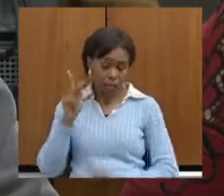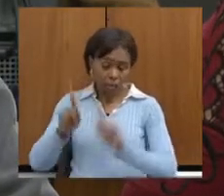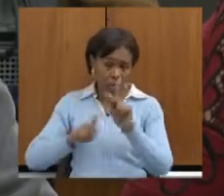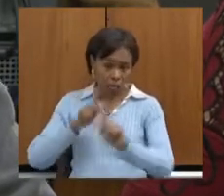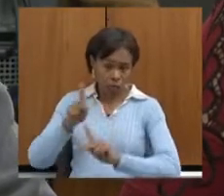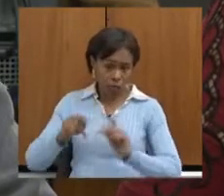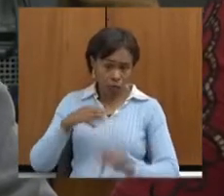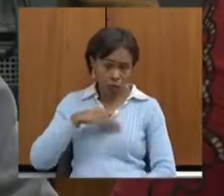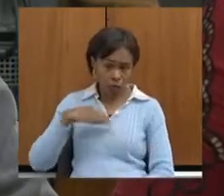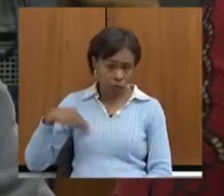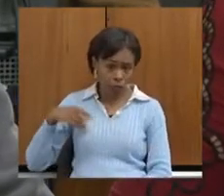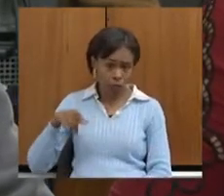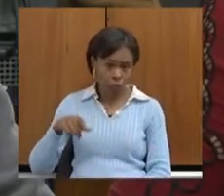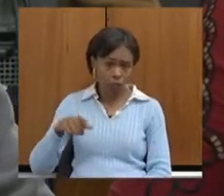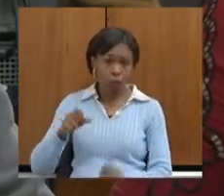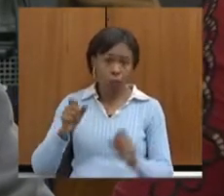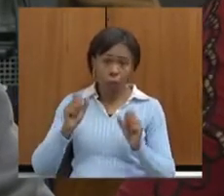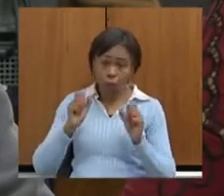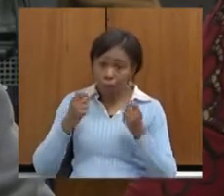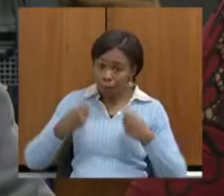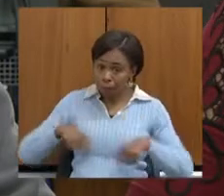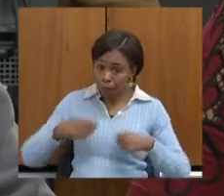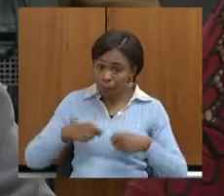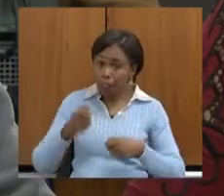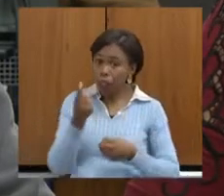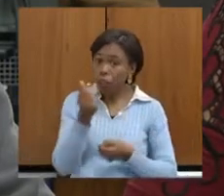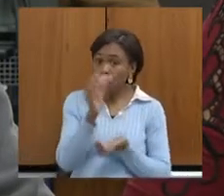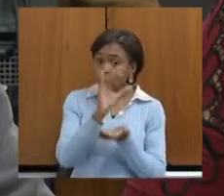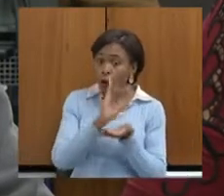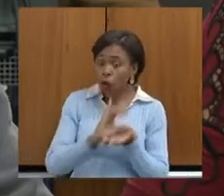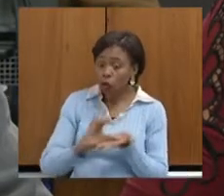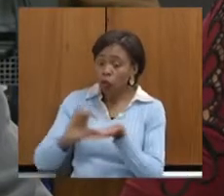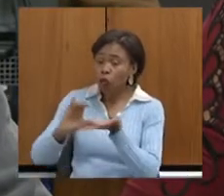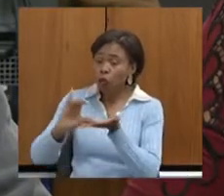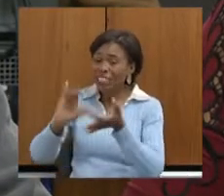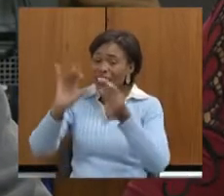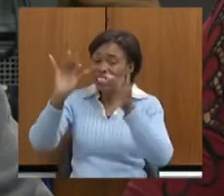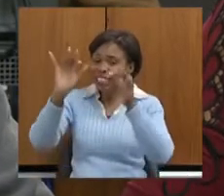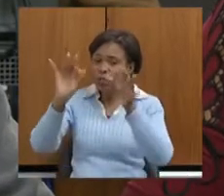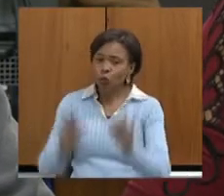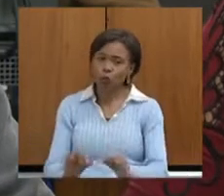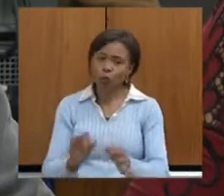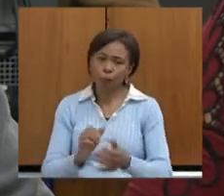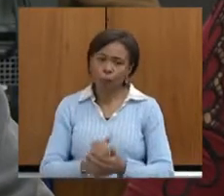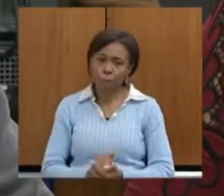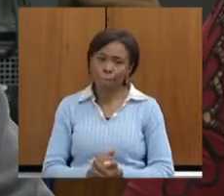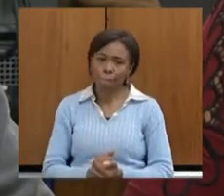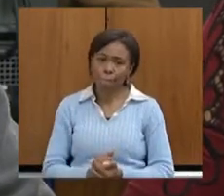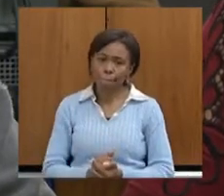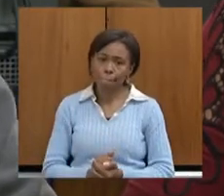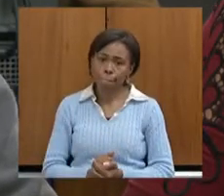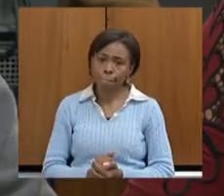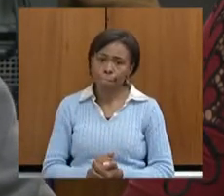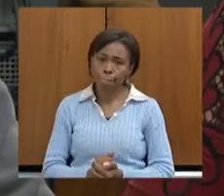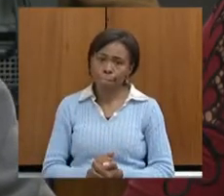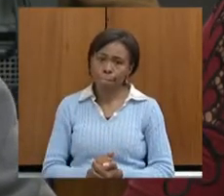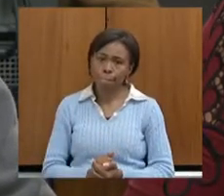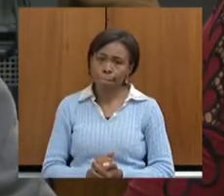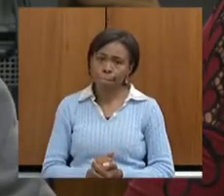é mas ela fala para gente também que é muito importante que